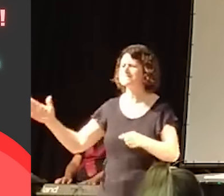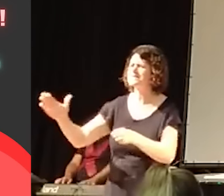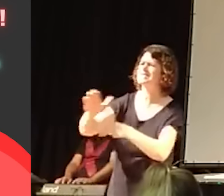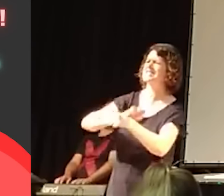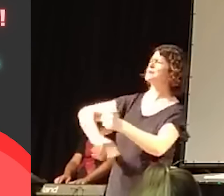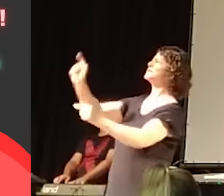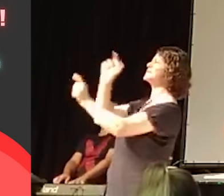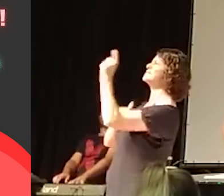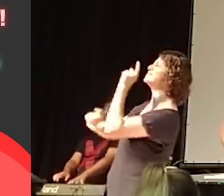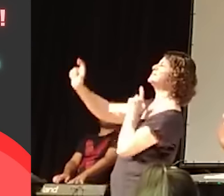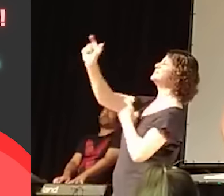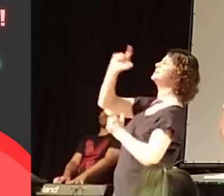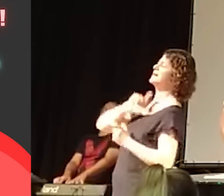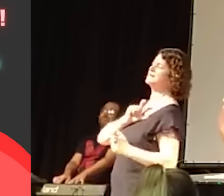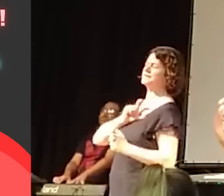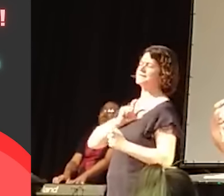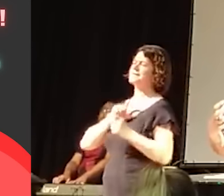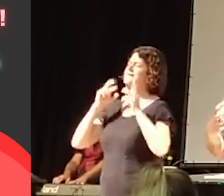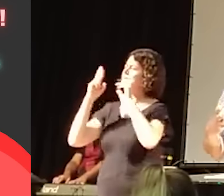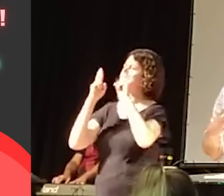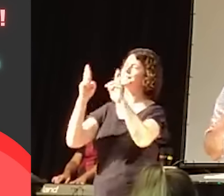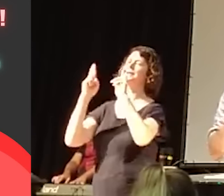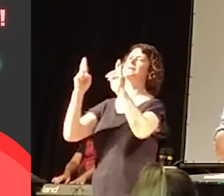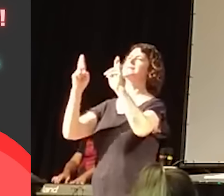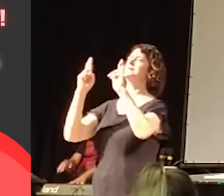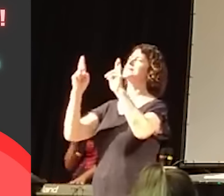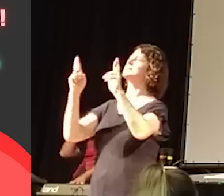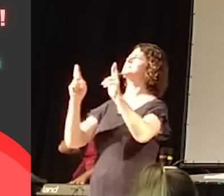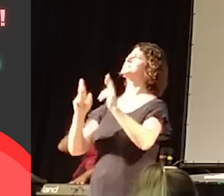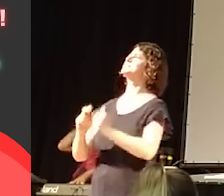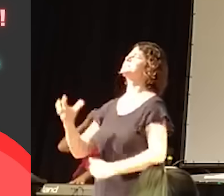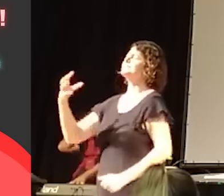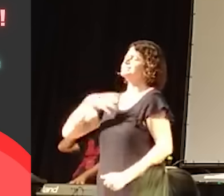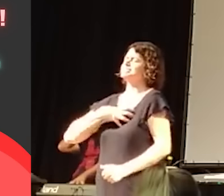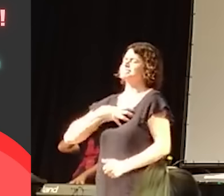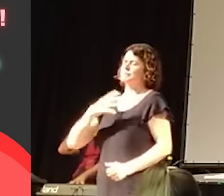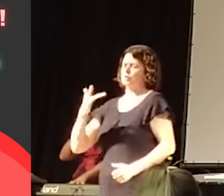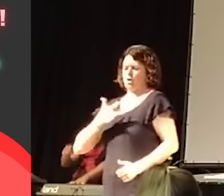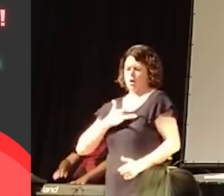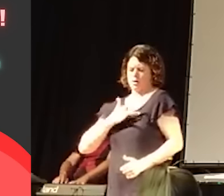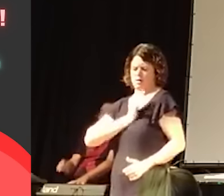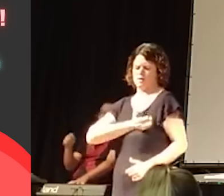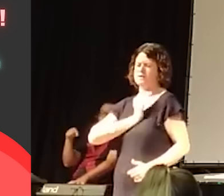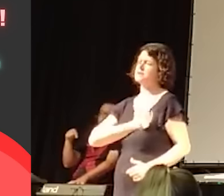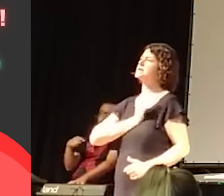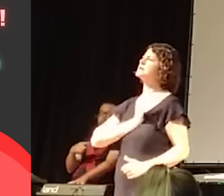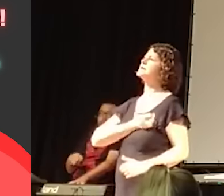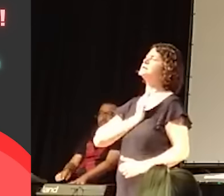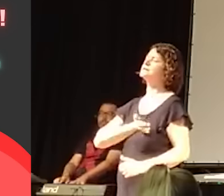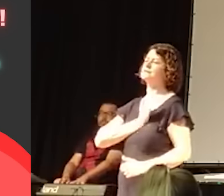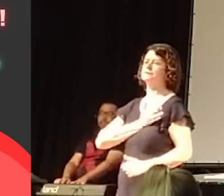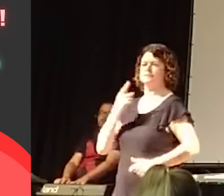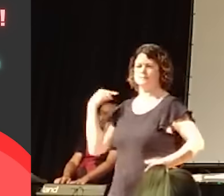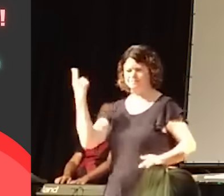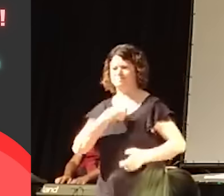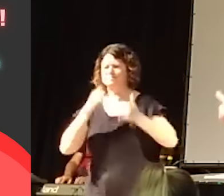dessa palavra esperança que toca o nosso coração